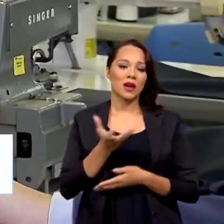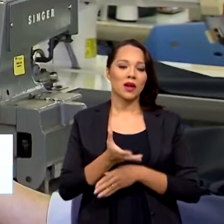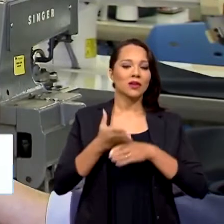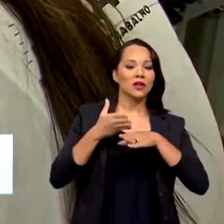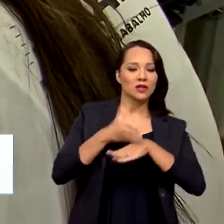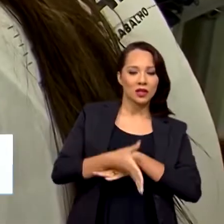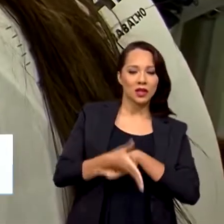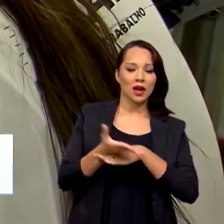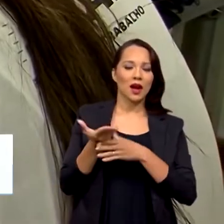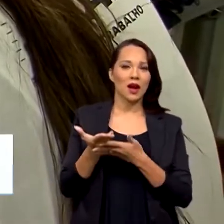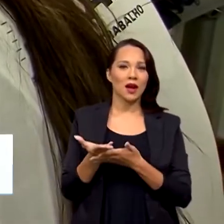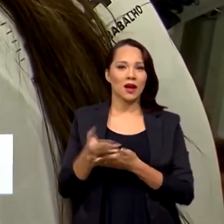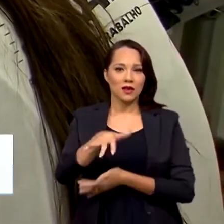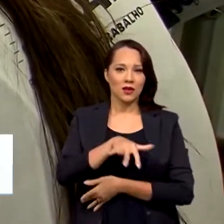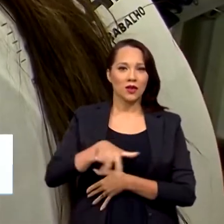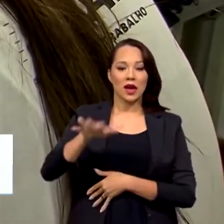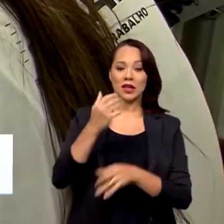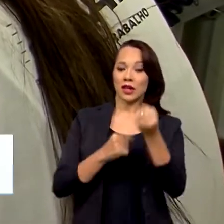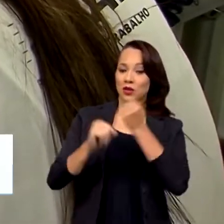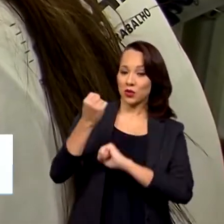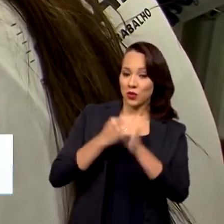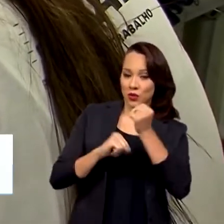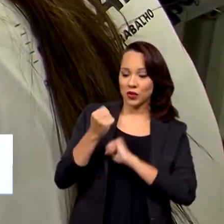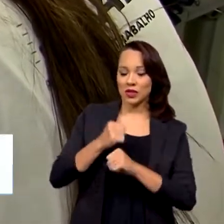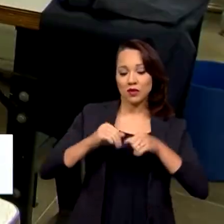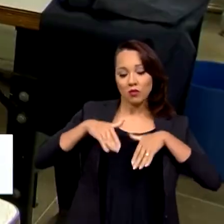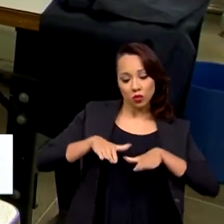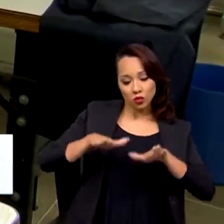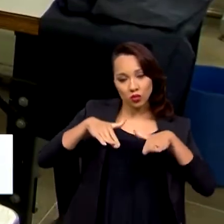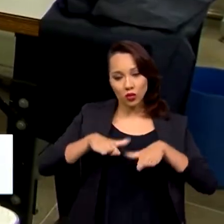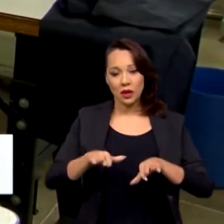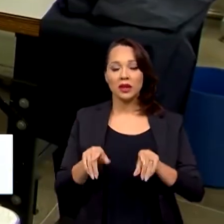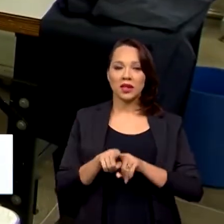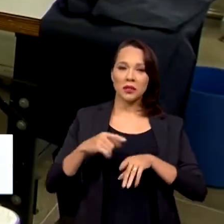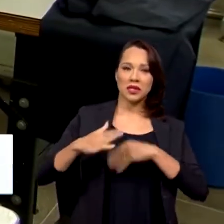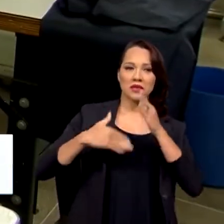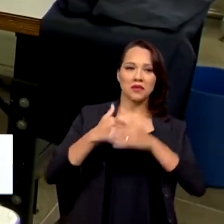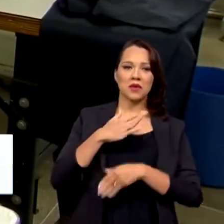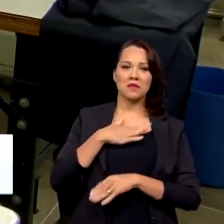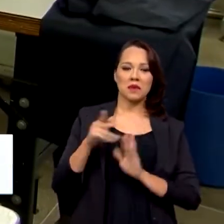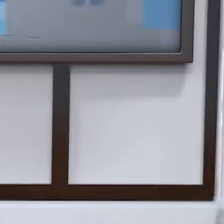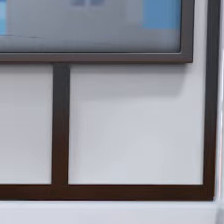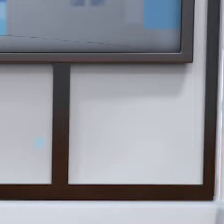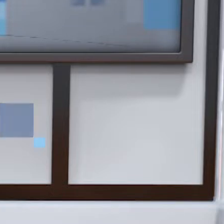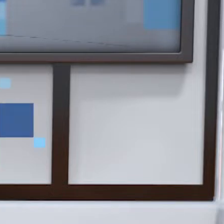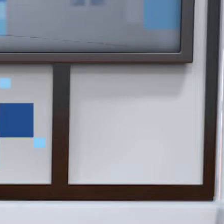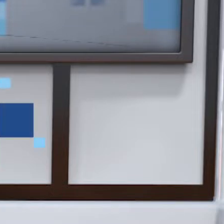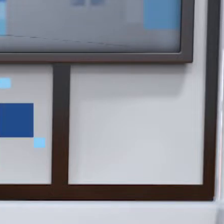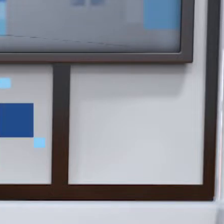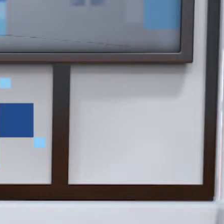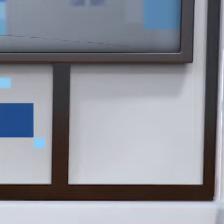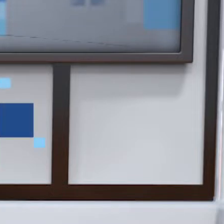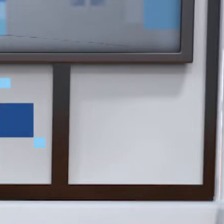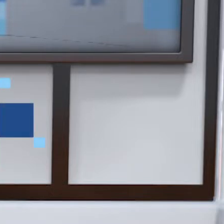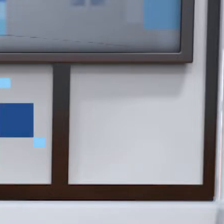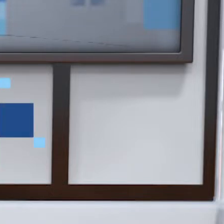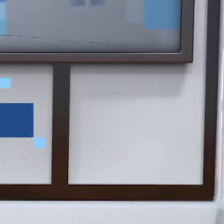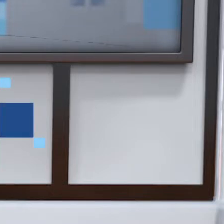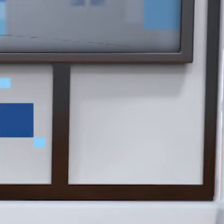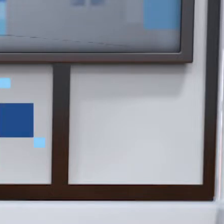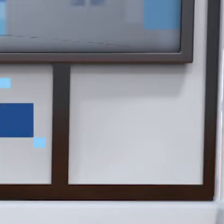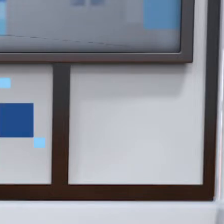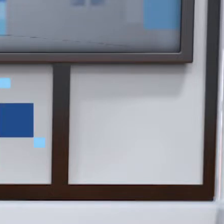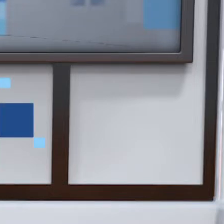entrar no campo da indústria, né, em confecções, até desenvolver minha própria marca. A Beira Mar, em